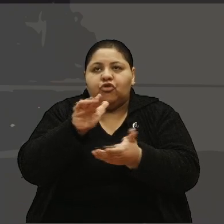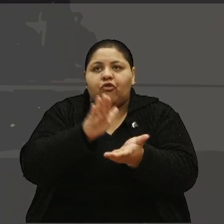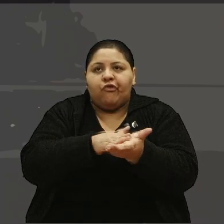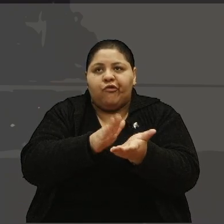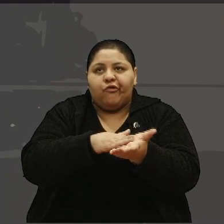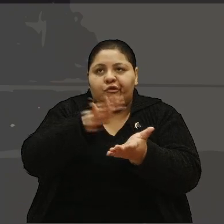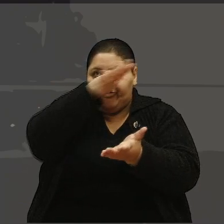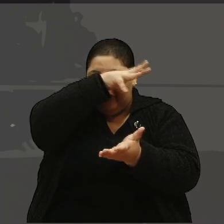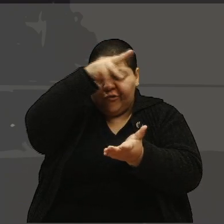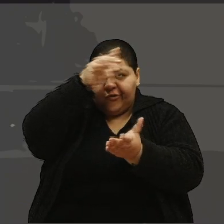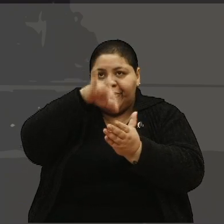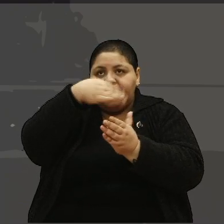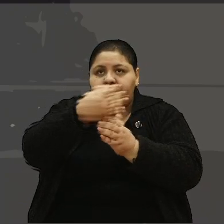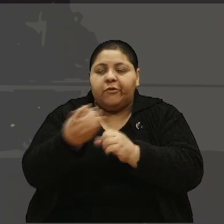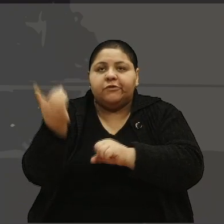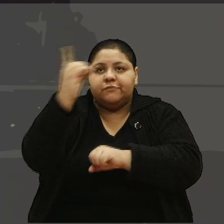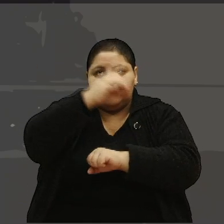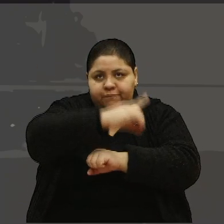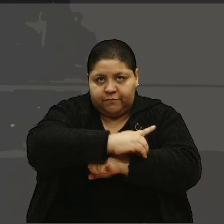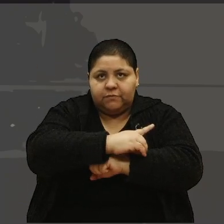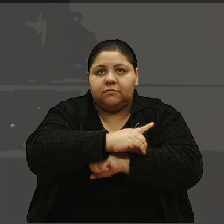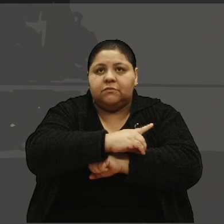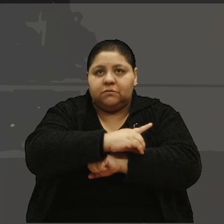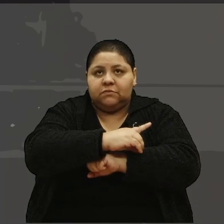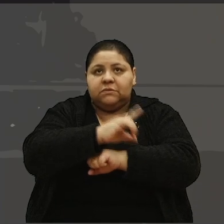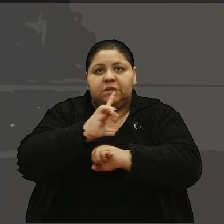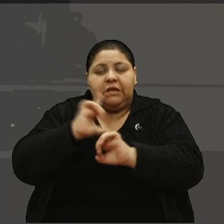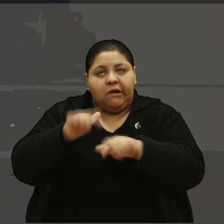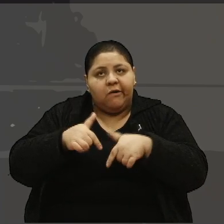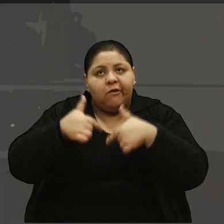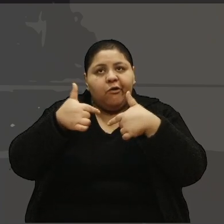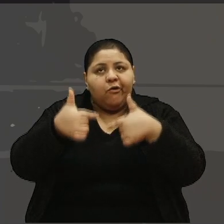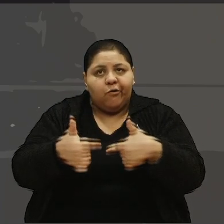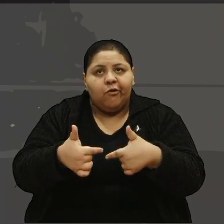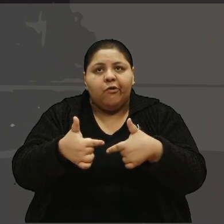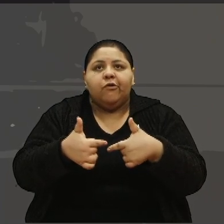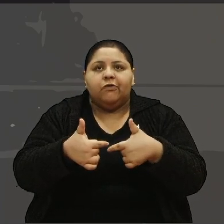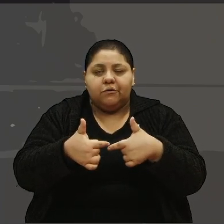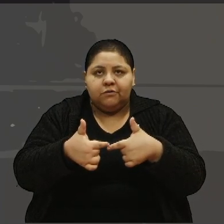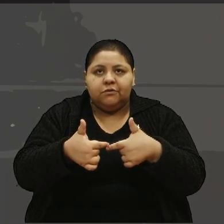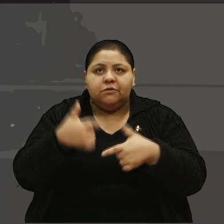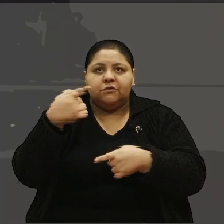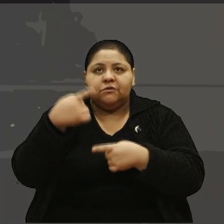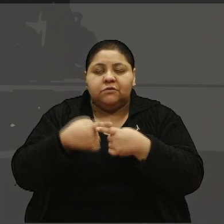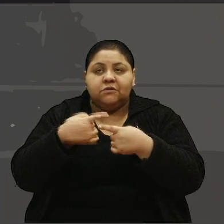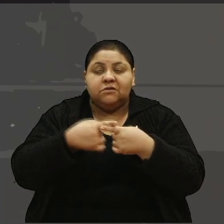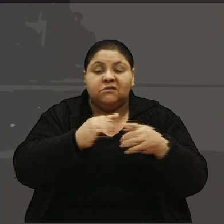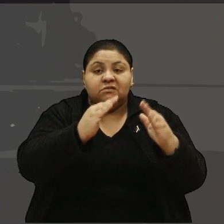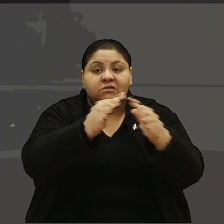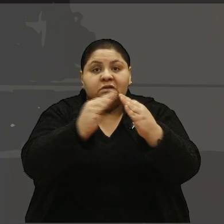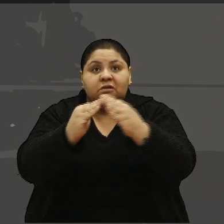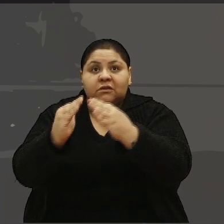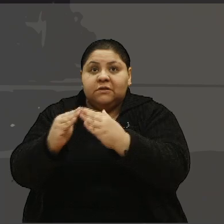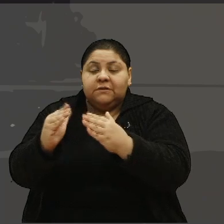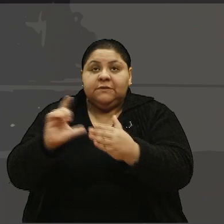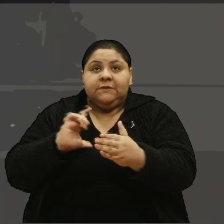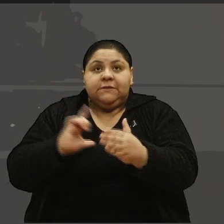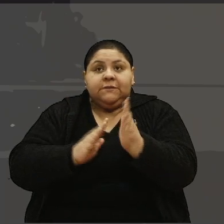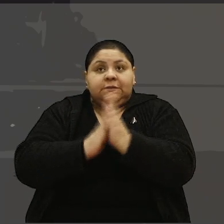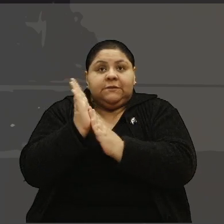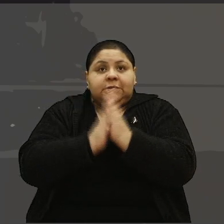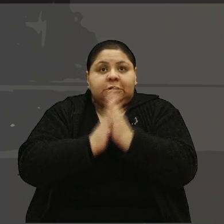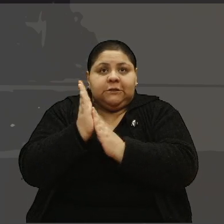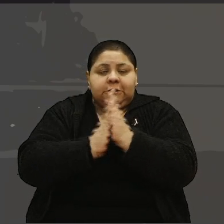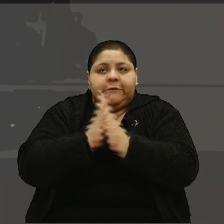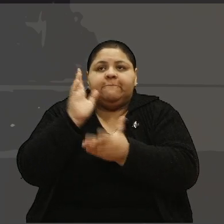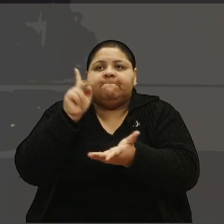nos próximos dias e para que haja providências com brevidade, porque os moradores estão ansiosos para que,